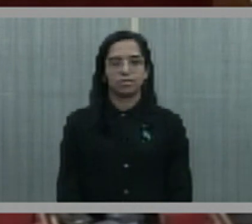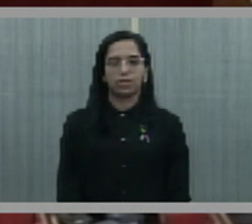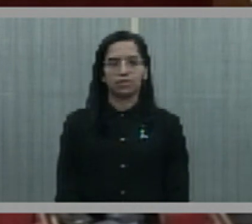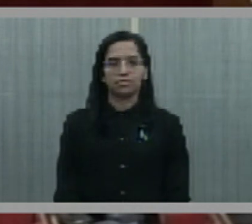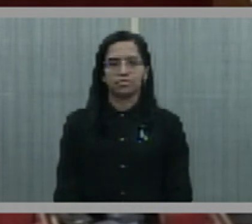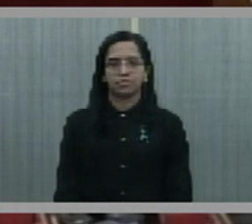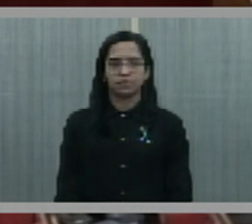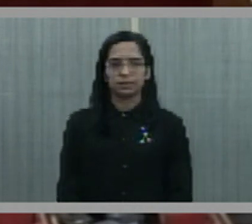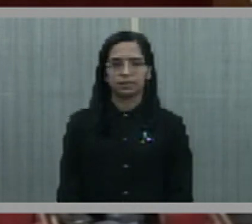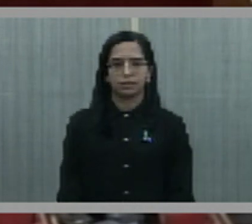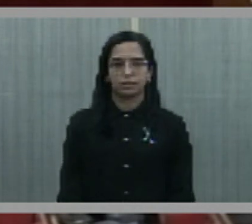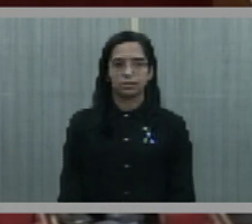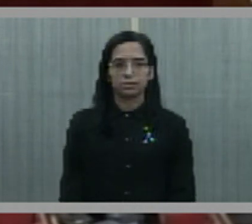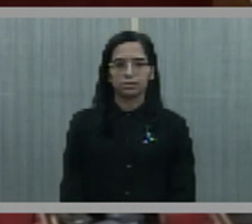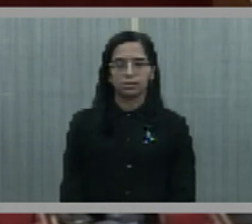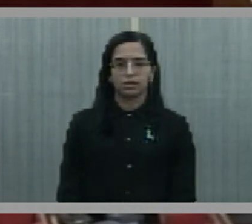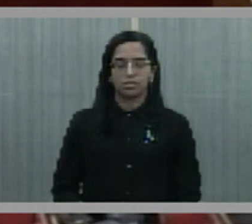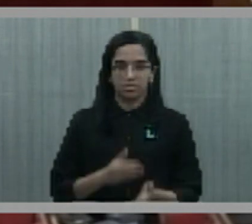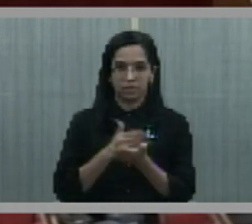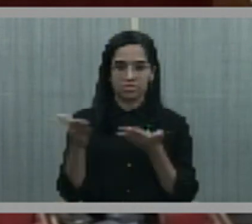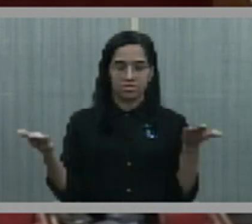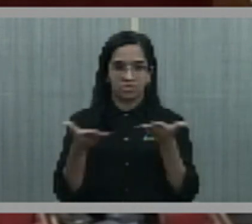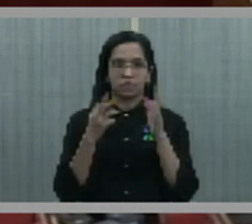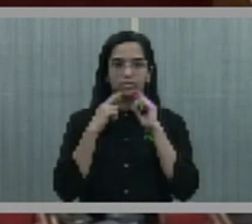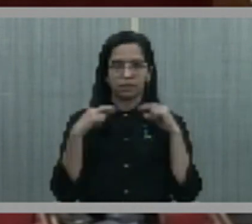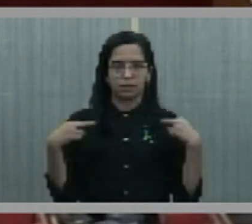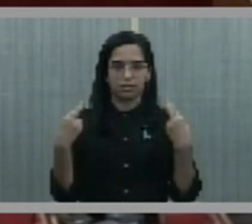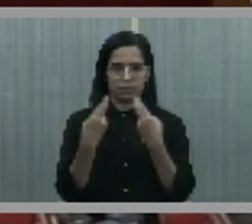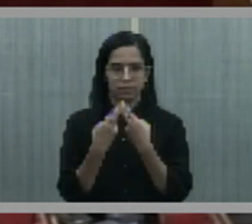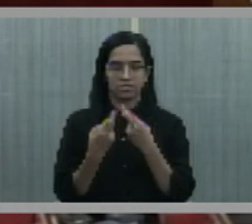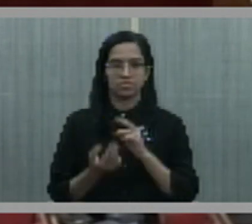sob a proteção de Deus, declaro aberta a sessão.